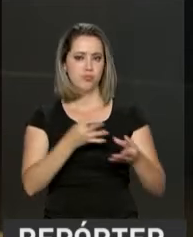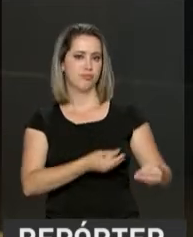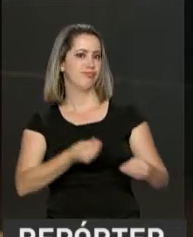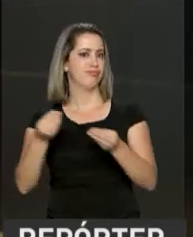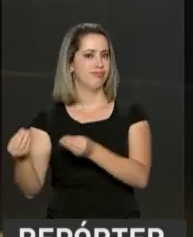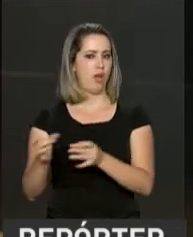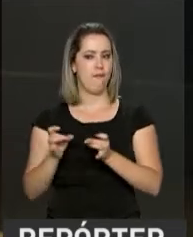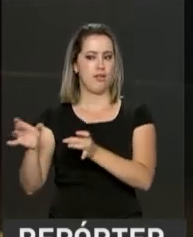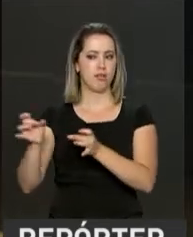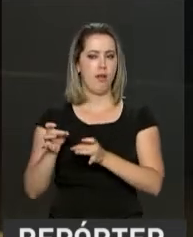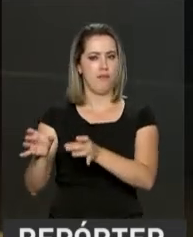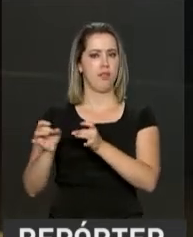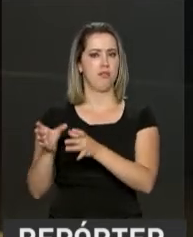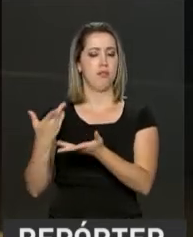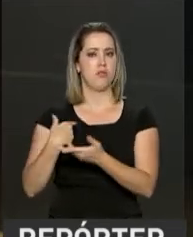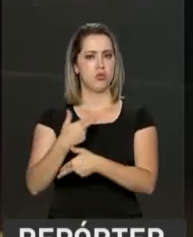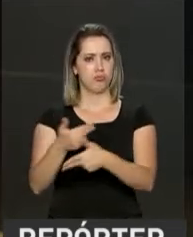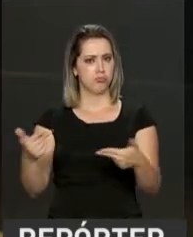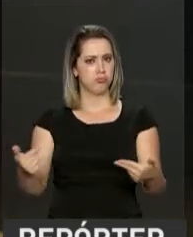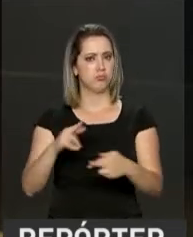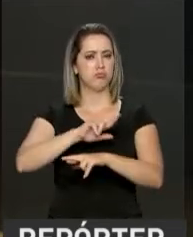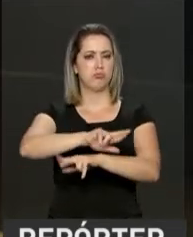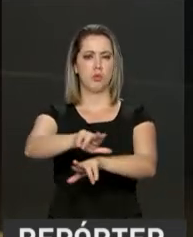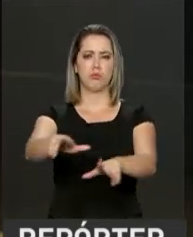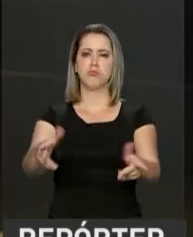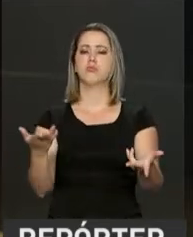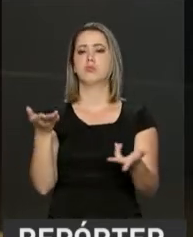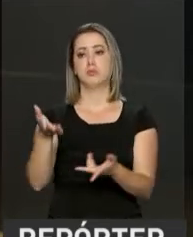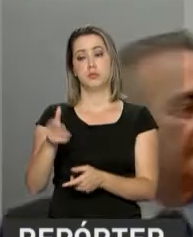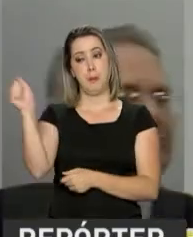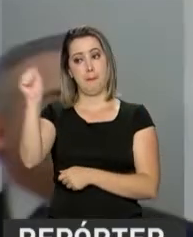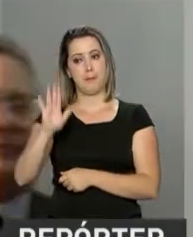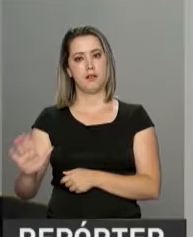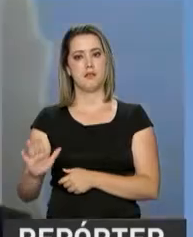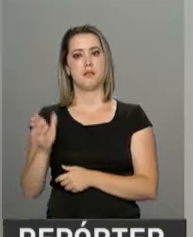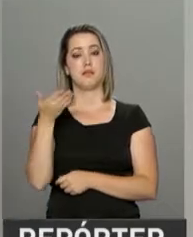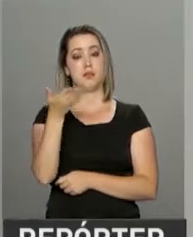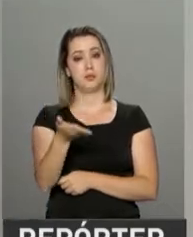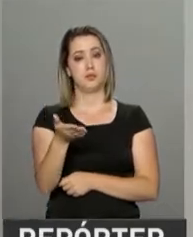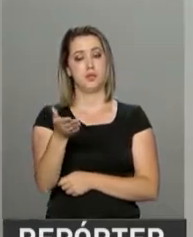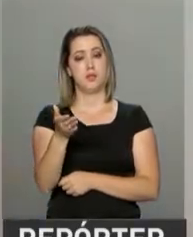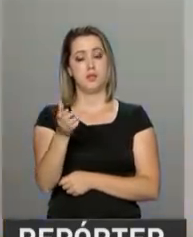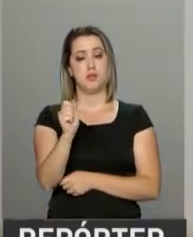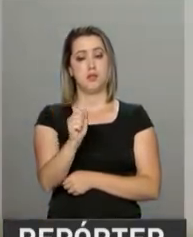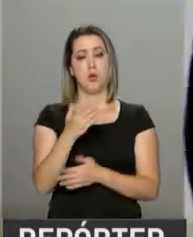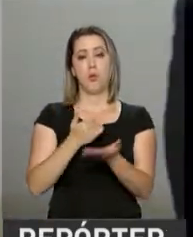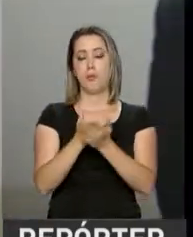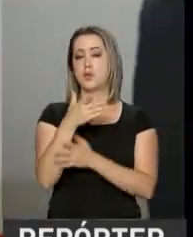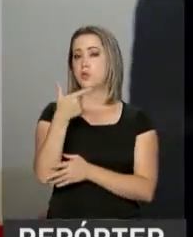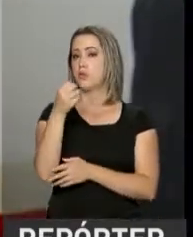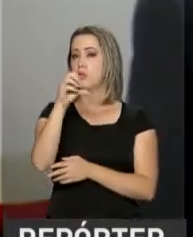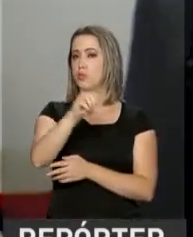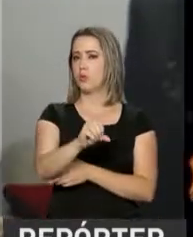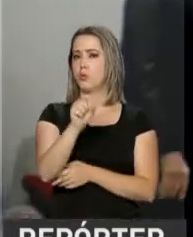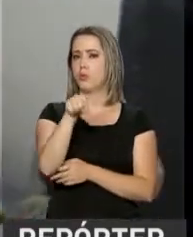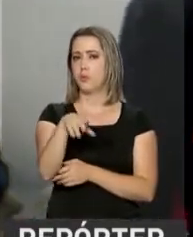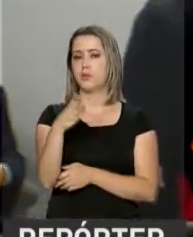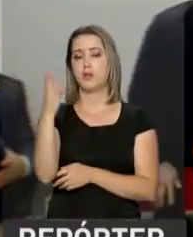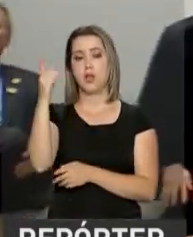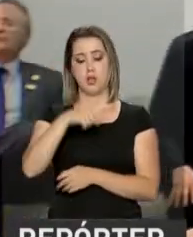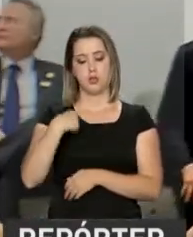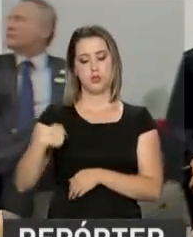maiores fornecedores de matérias primas para o país asiático tanto que desde 2009 a china virou o maior